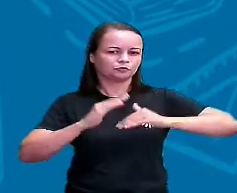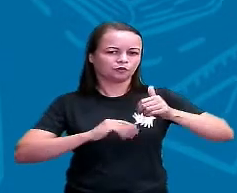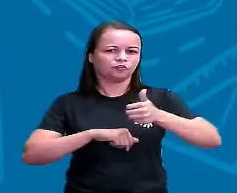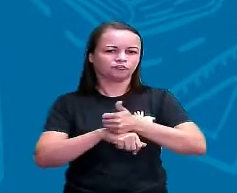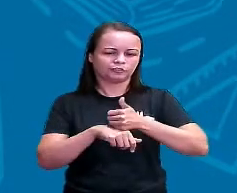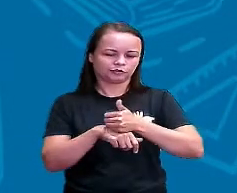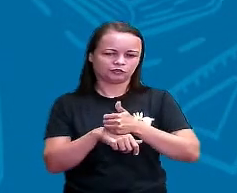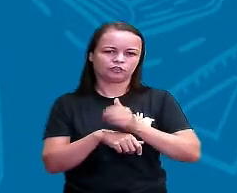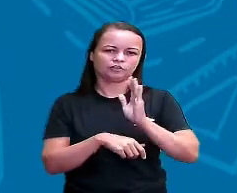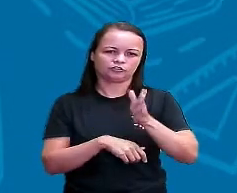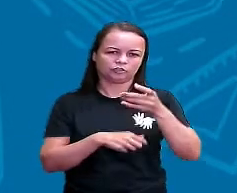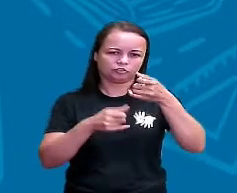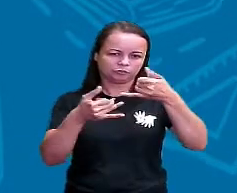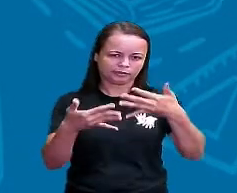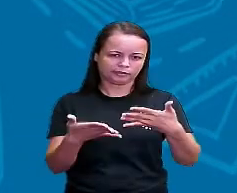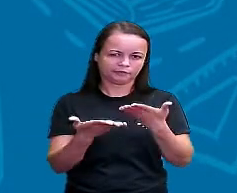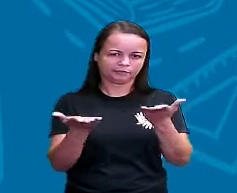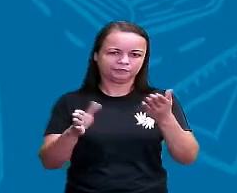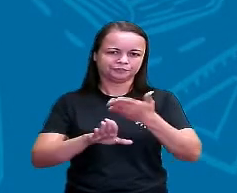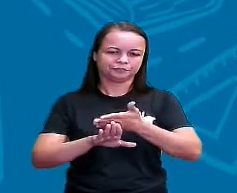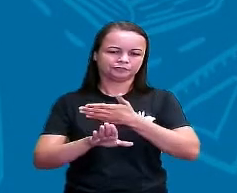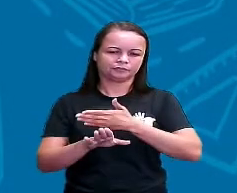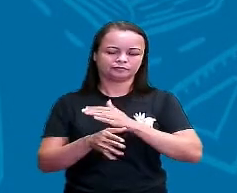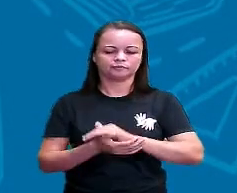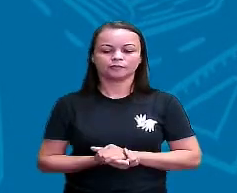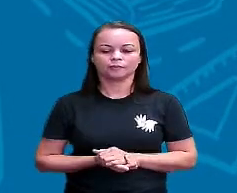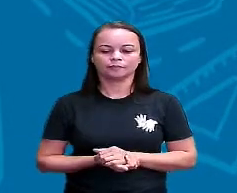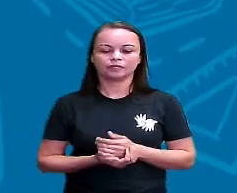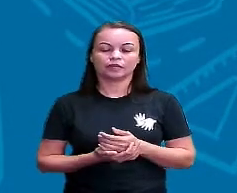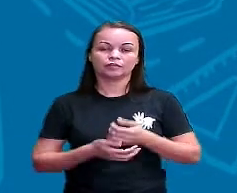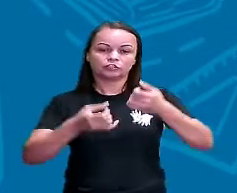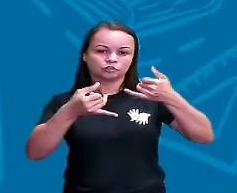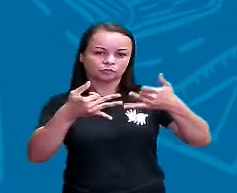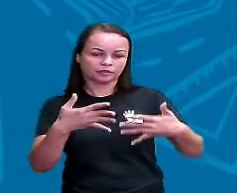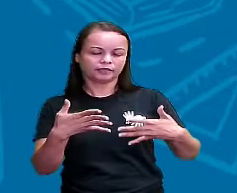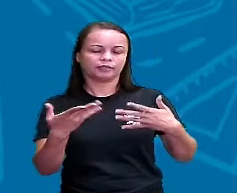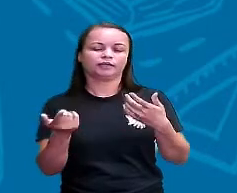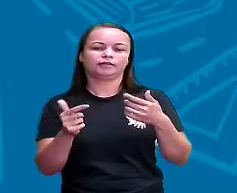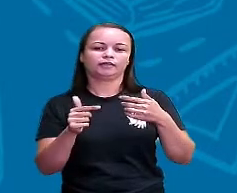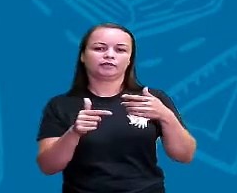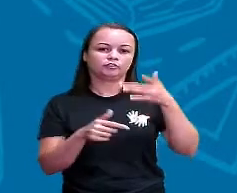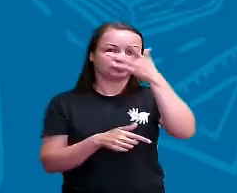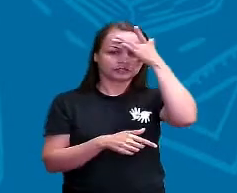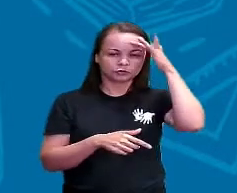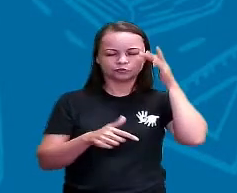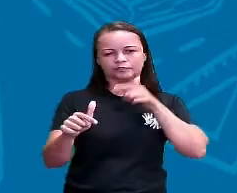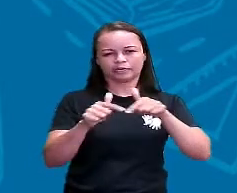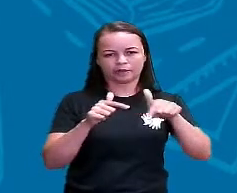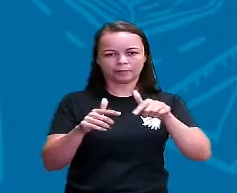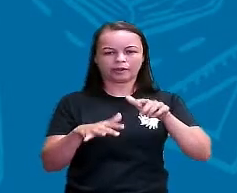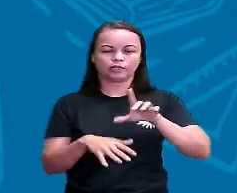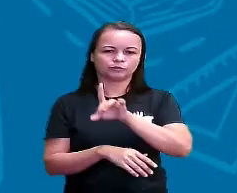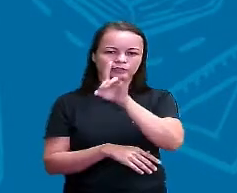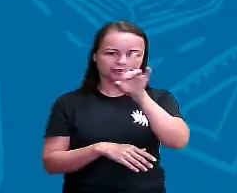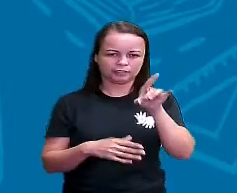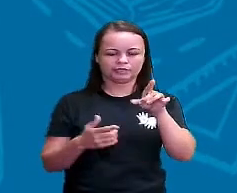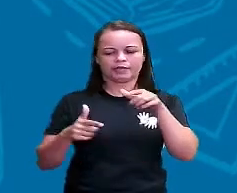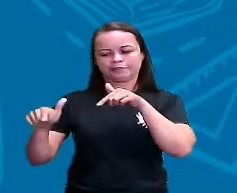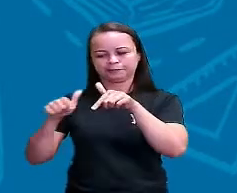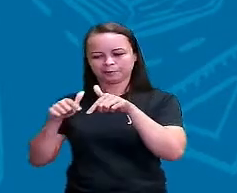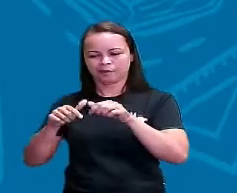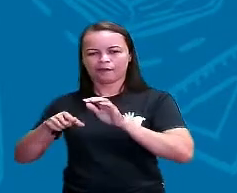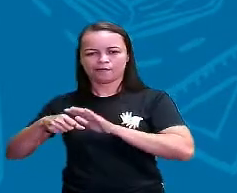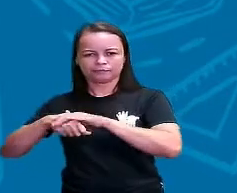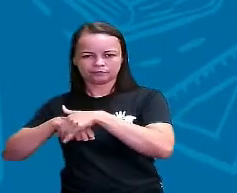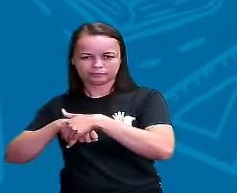pouco. Também já aprendemos que algumas pessoas trabalham de dia e outras trabalham à noite. Ou seja, quando você